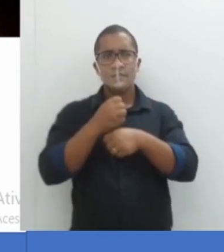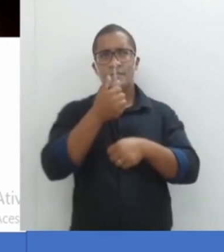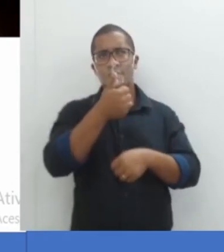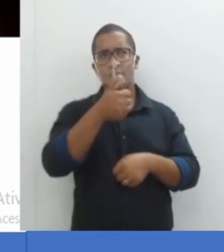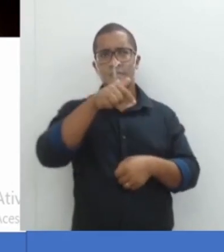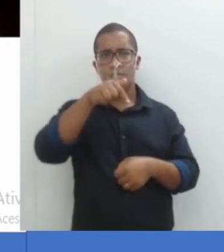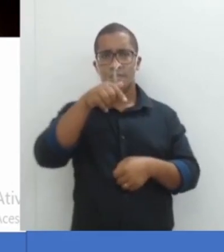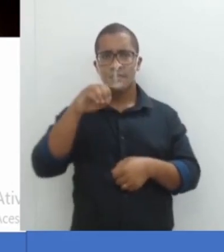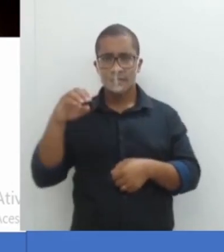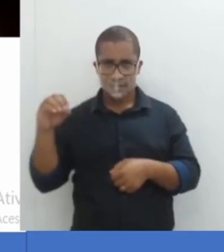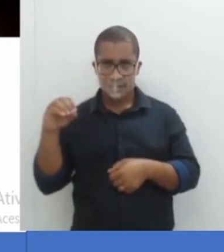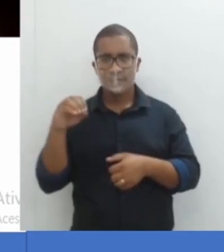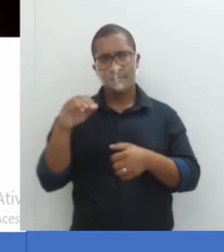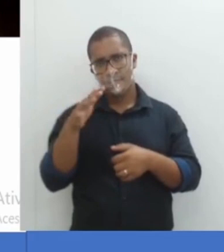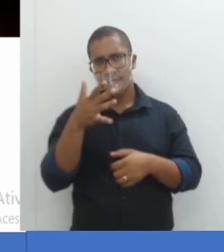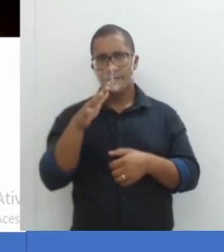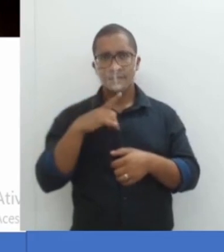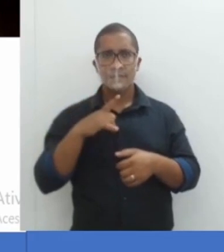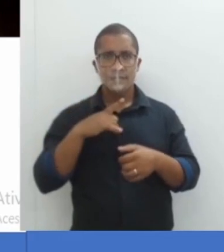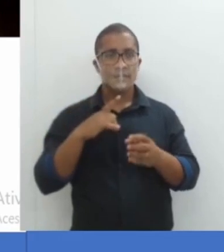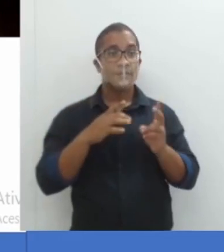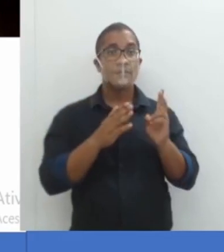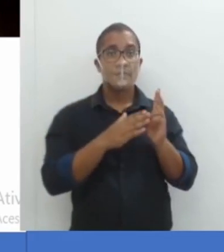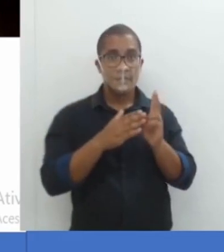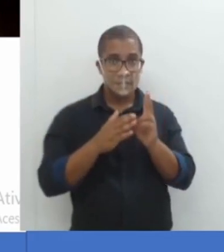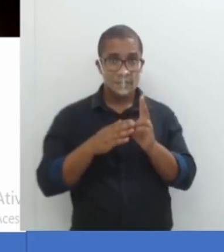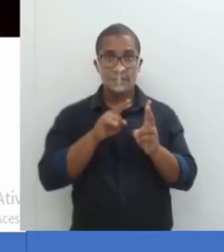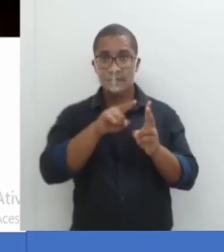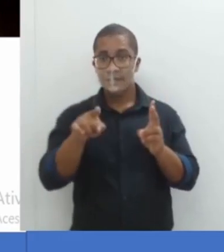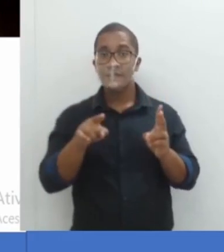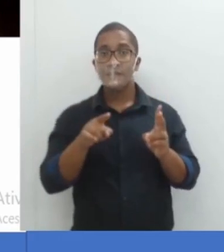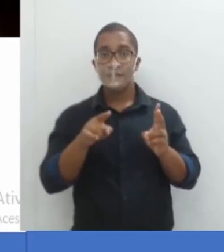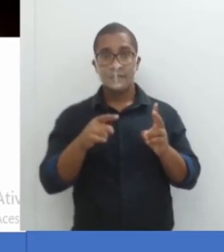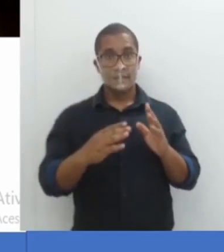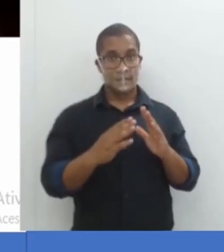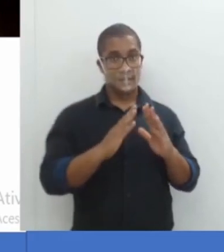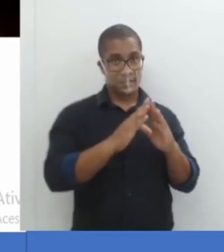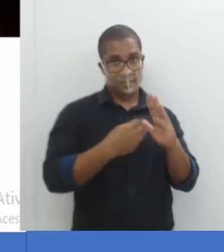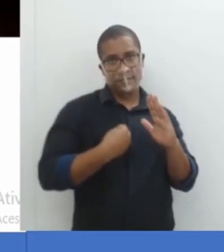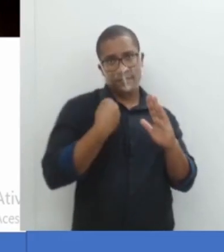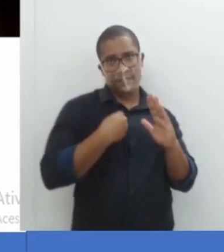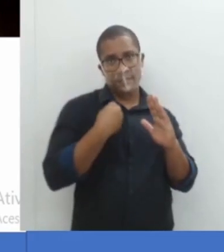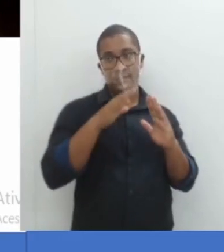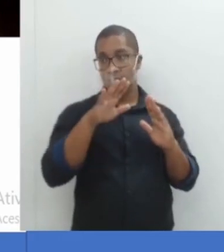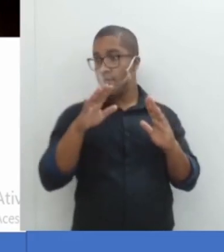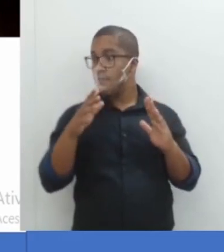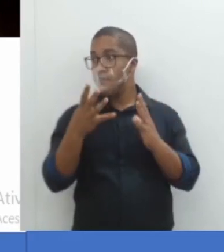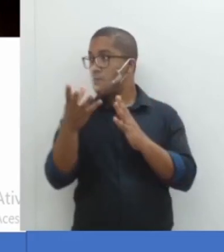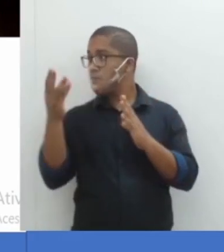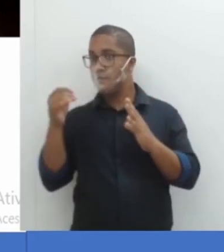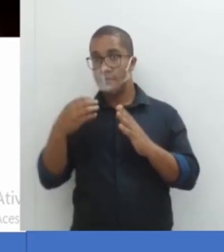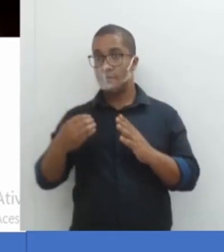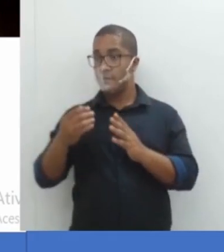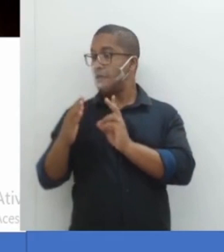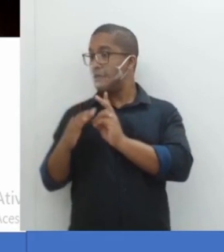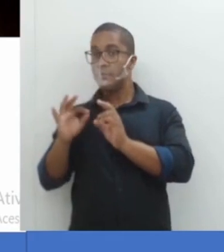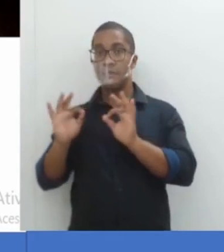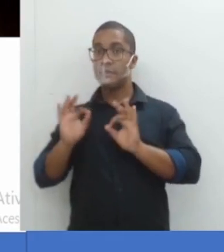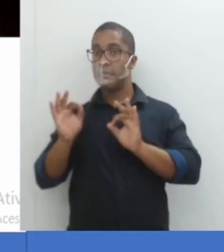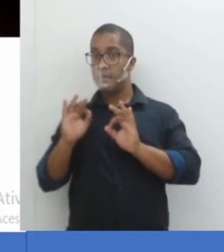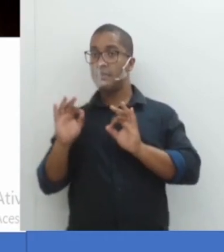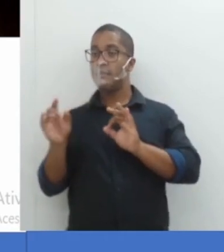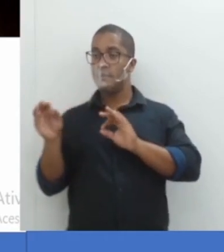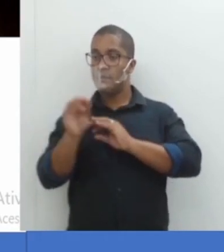1700, os indígenas daquela região enfrentam problemas com a ocupação não indígena da região, que isso é um problema grave, que ocorre não só aqui